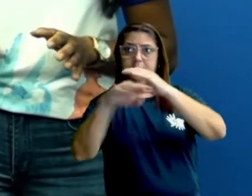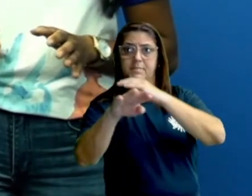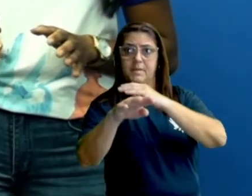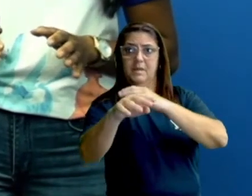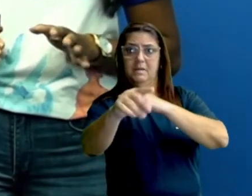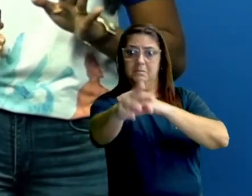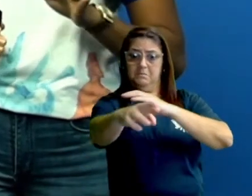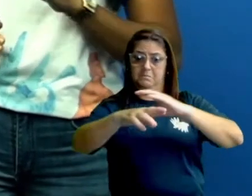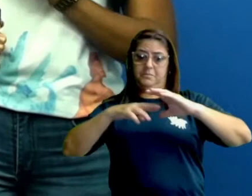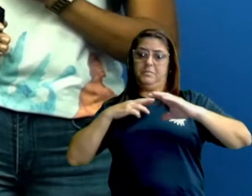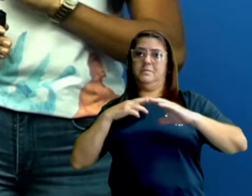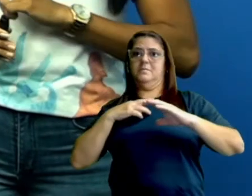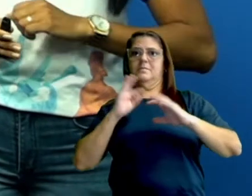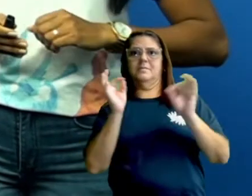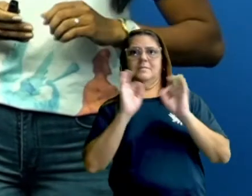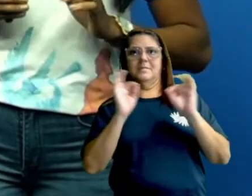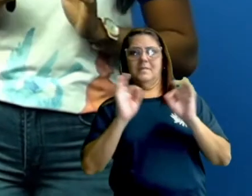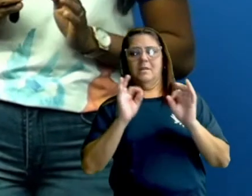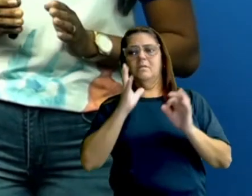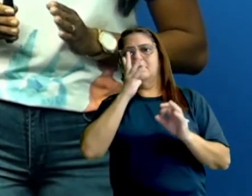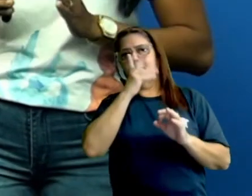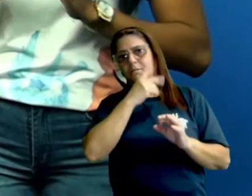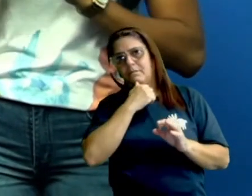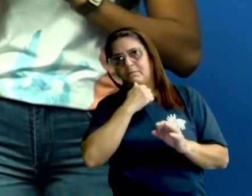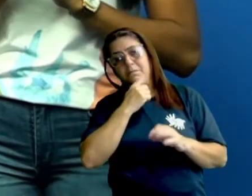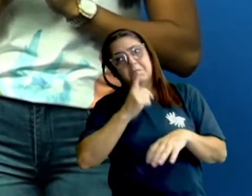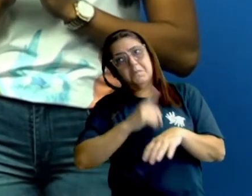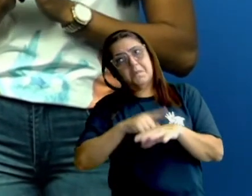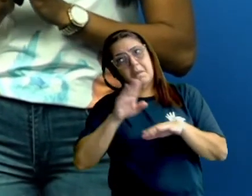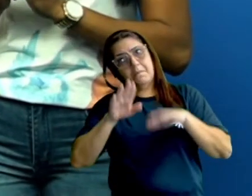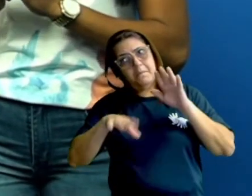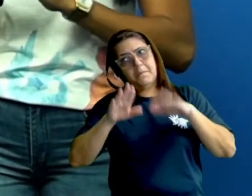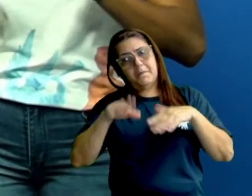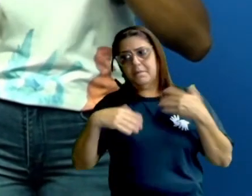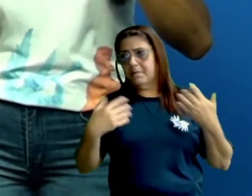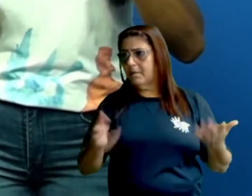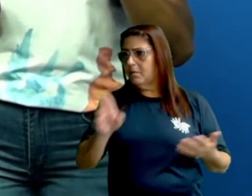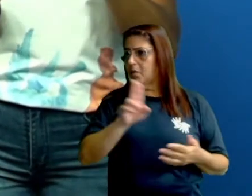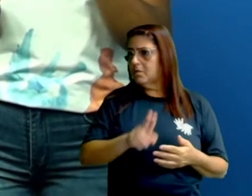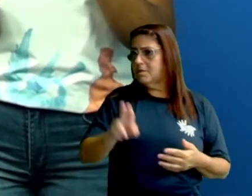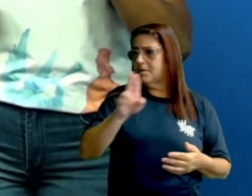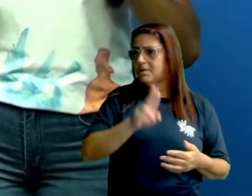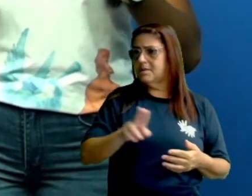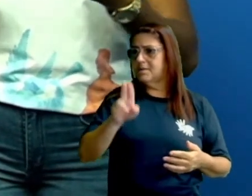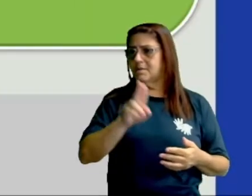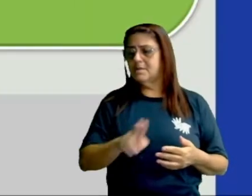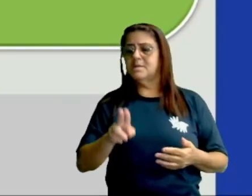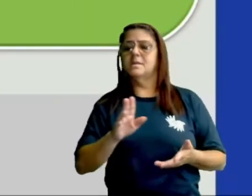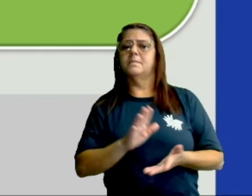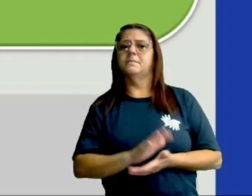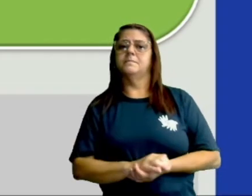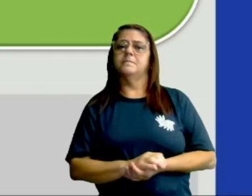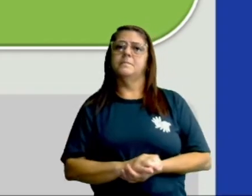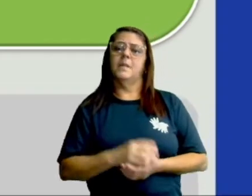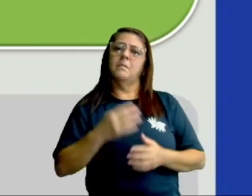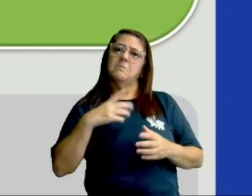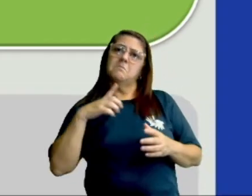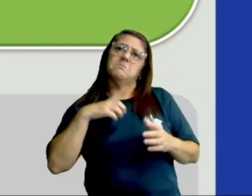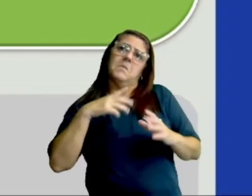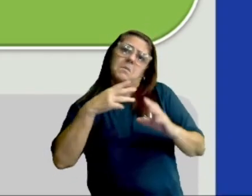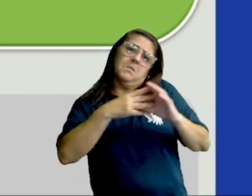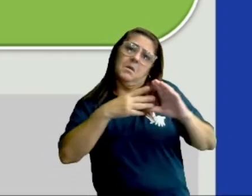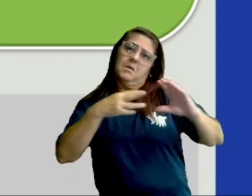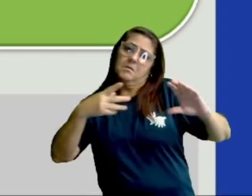vai visualizar, tá? E também nós temos o uso de algumas características para